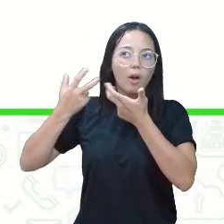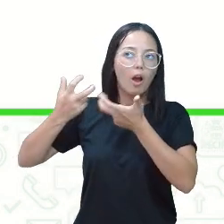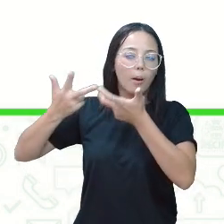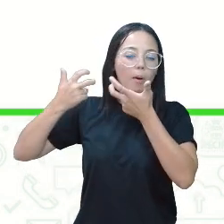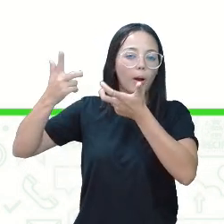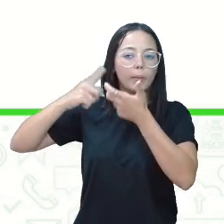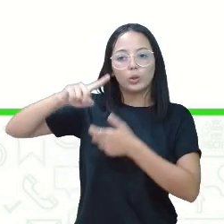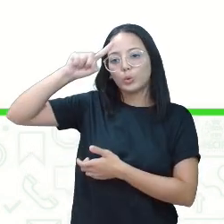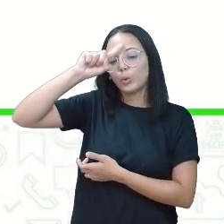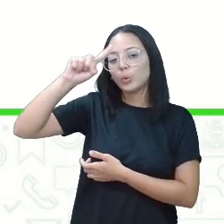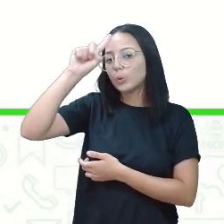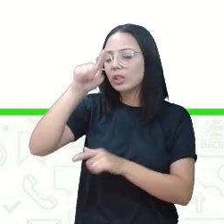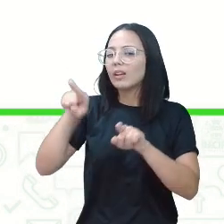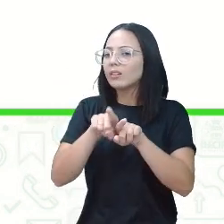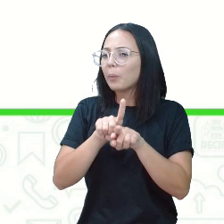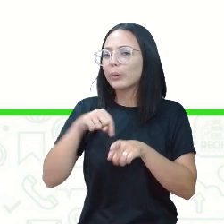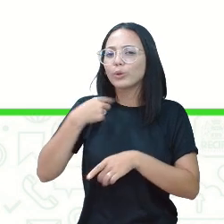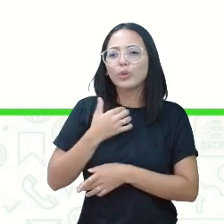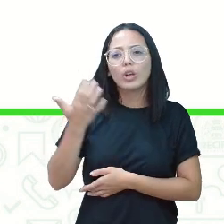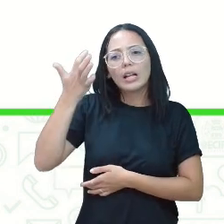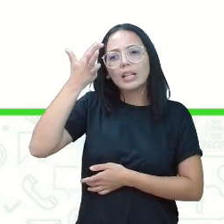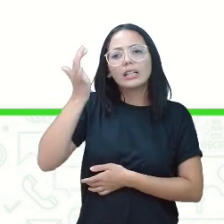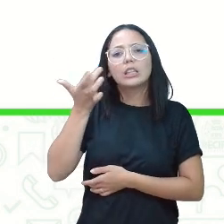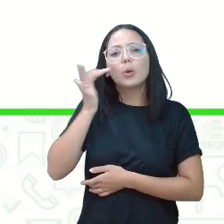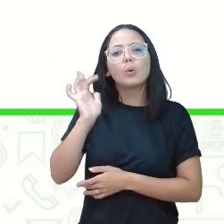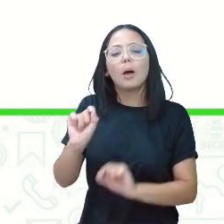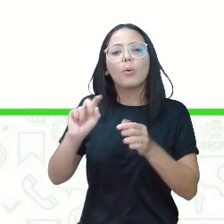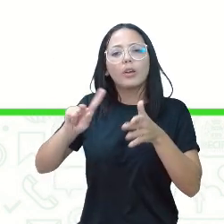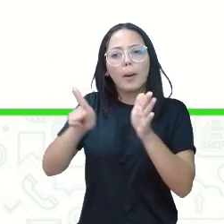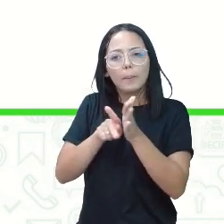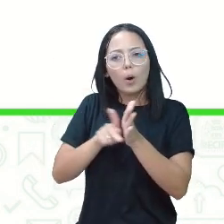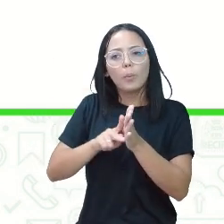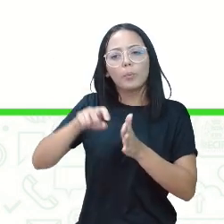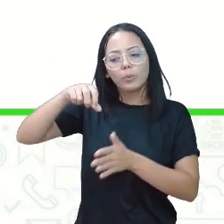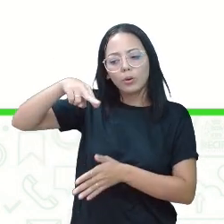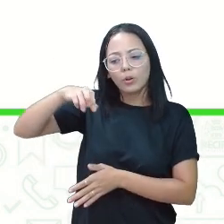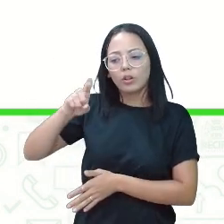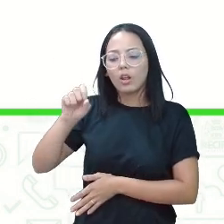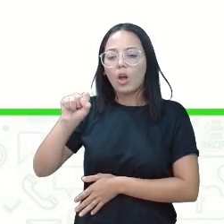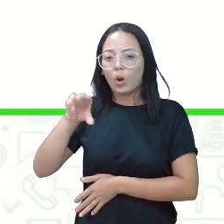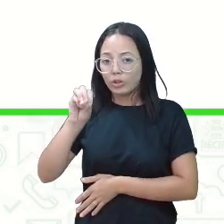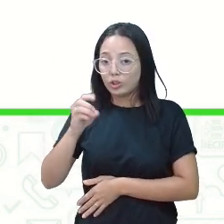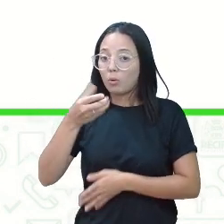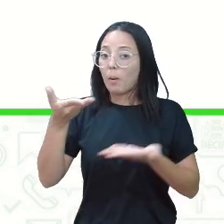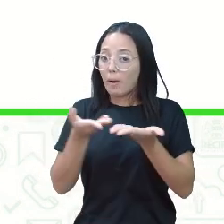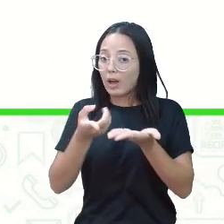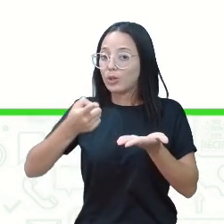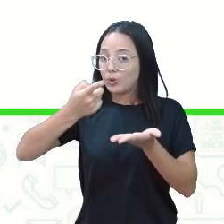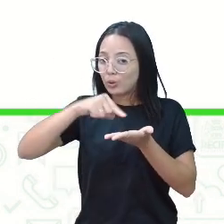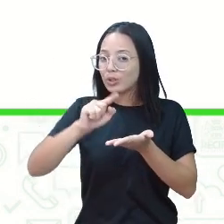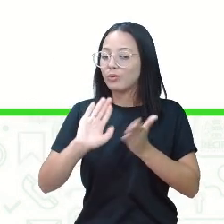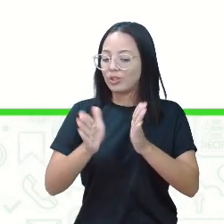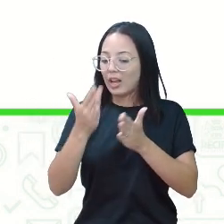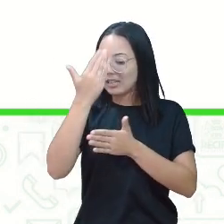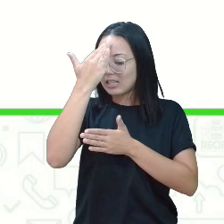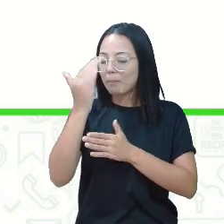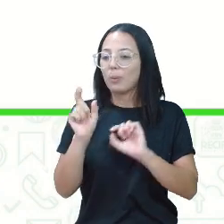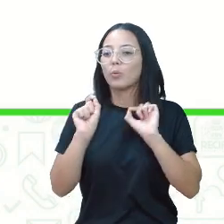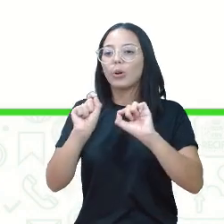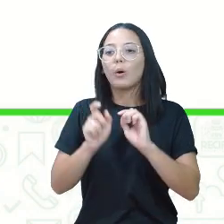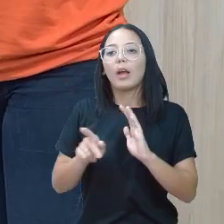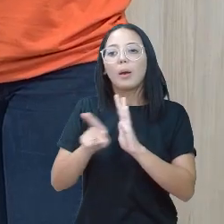todos os dias. E às vezes a gente nem sabe o que é um neologismo. Então hoje vocês estão sabendo. E é um neologismo